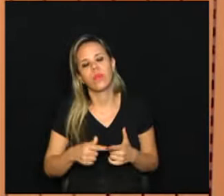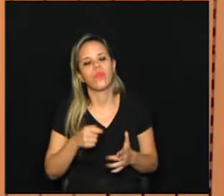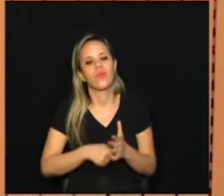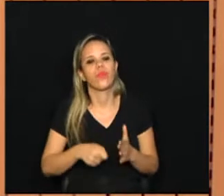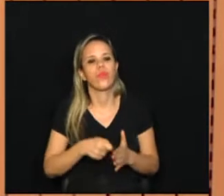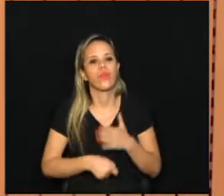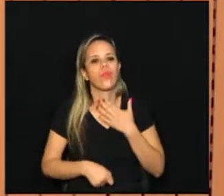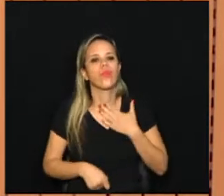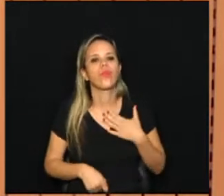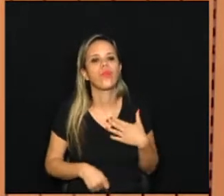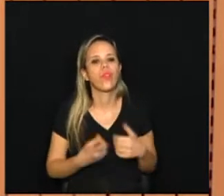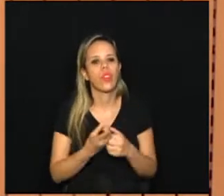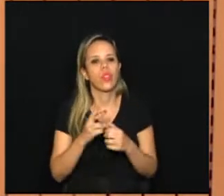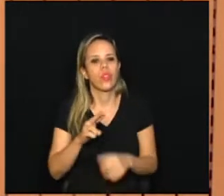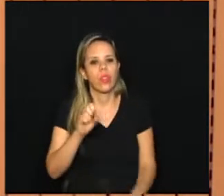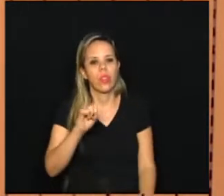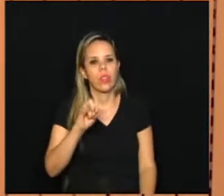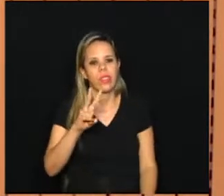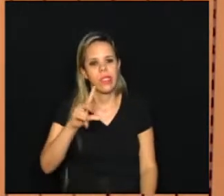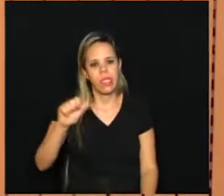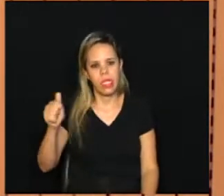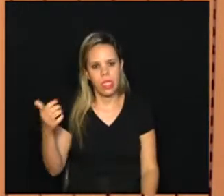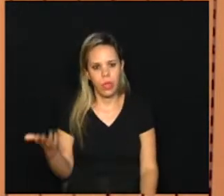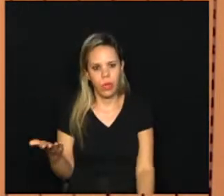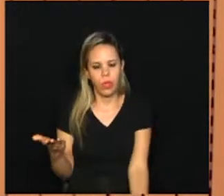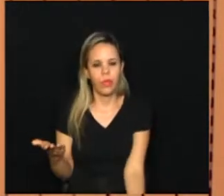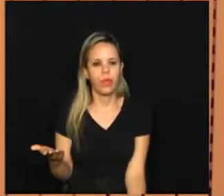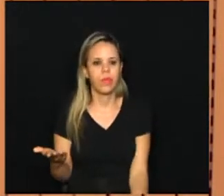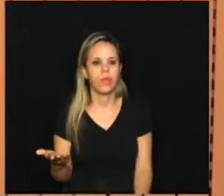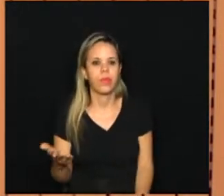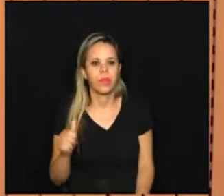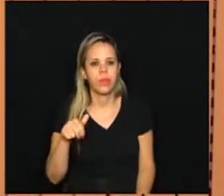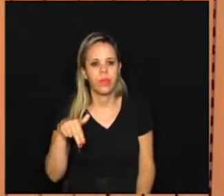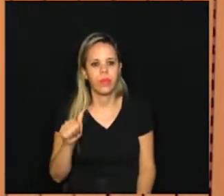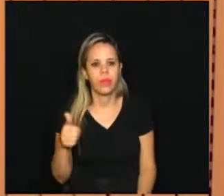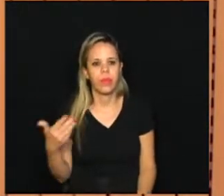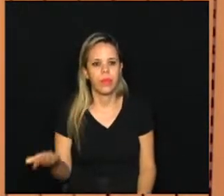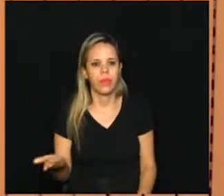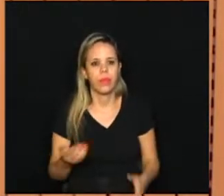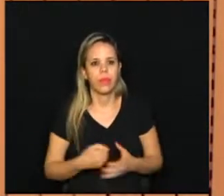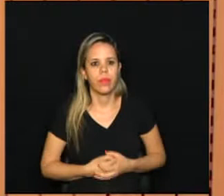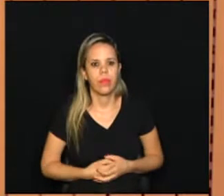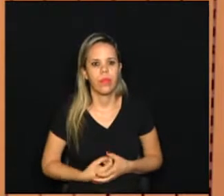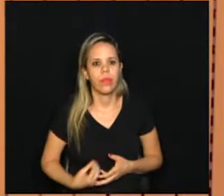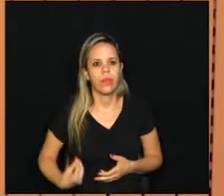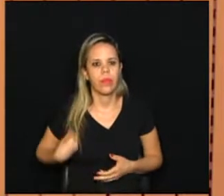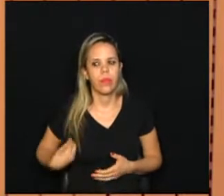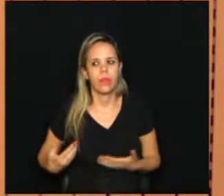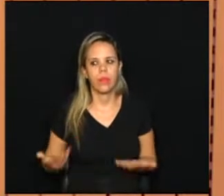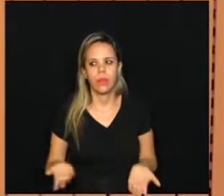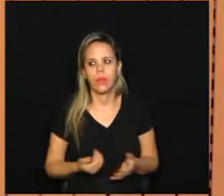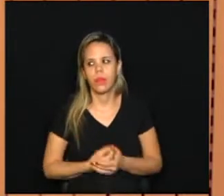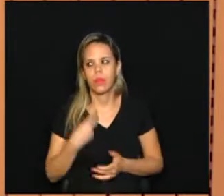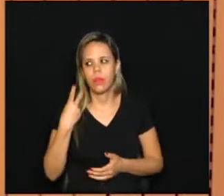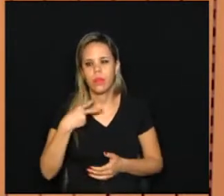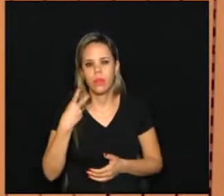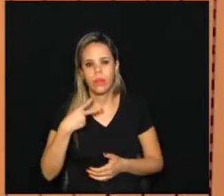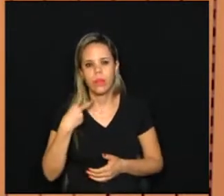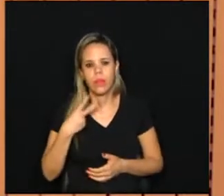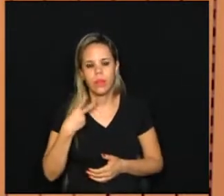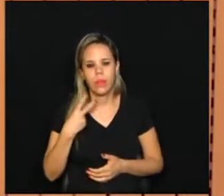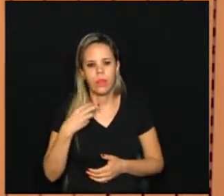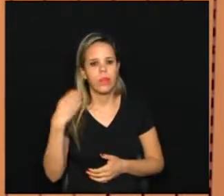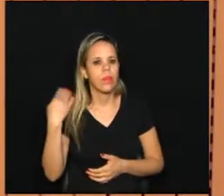com a doutora Silvia Pellegrino, com a Ana Carolina, a gente está com a vereadora